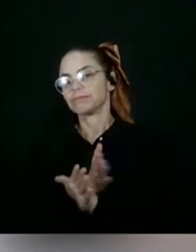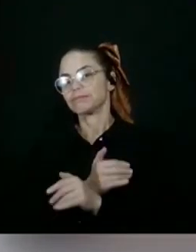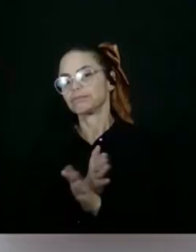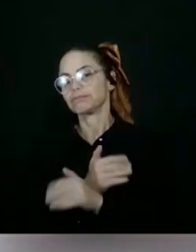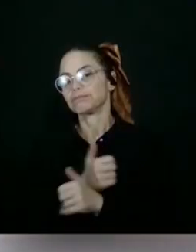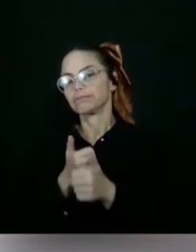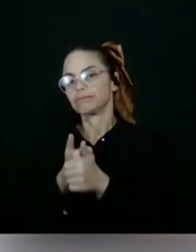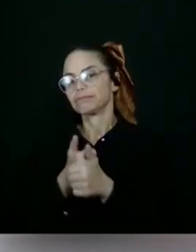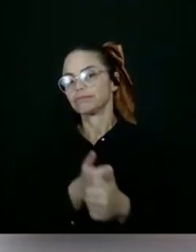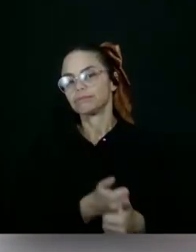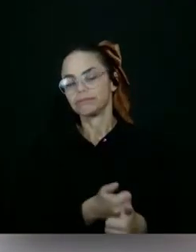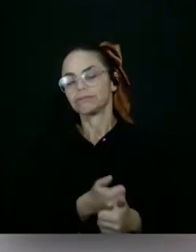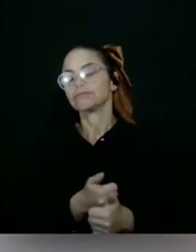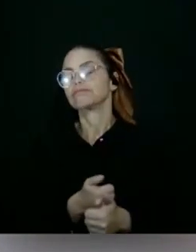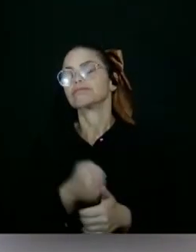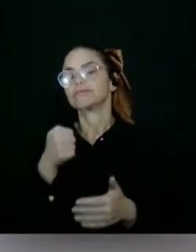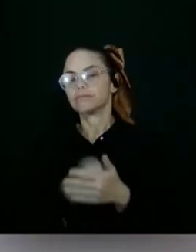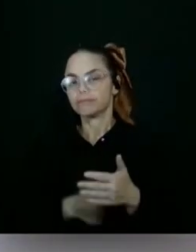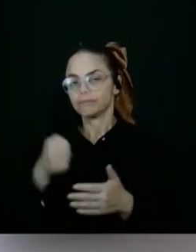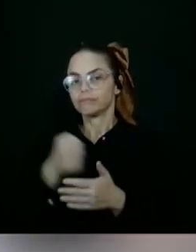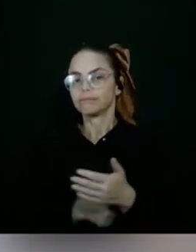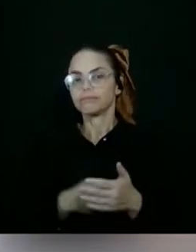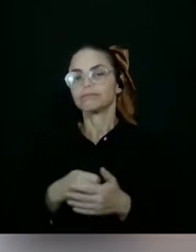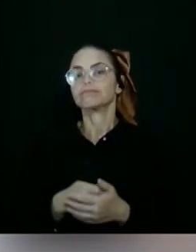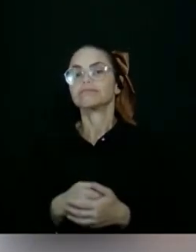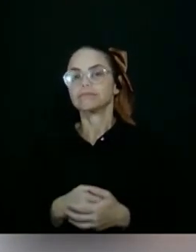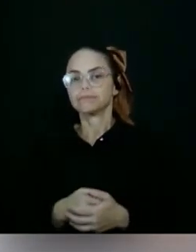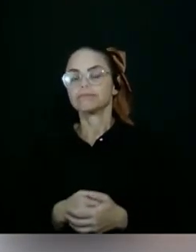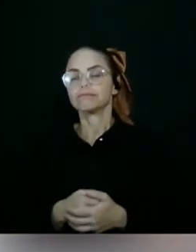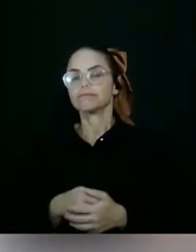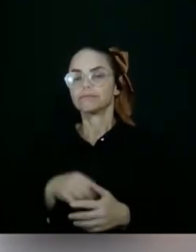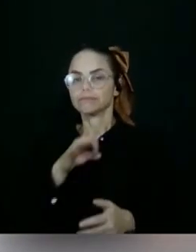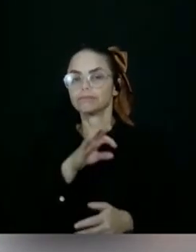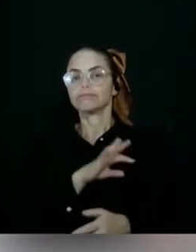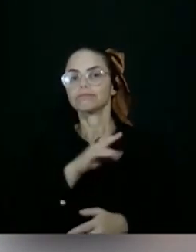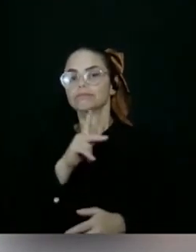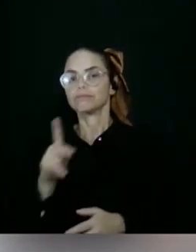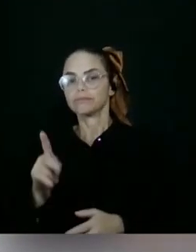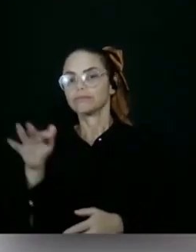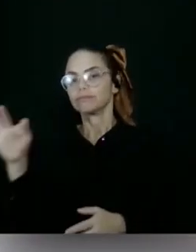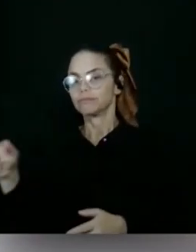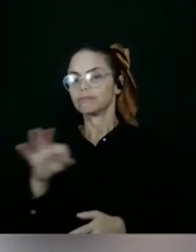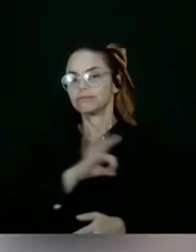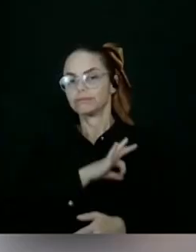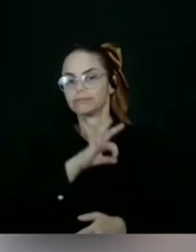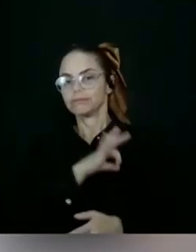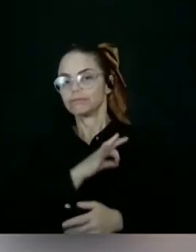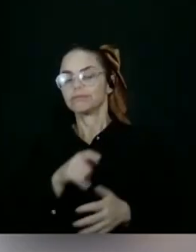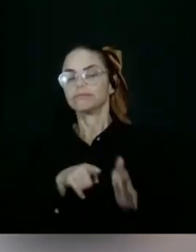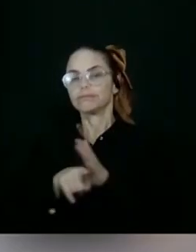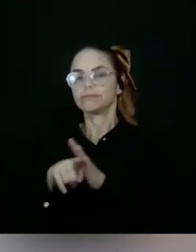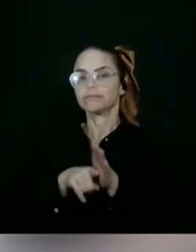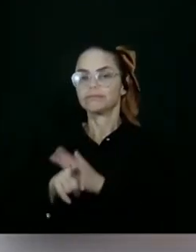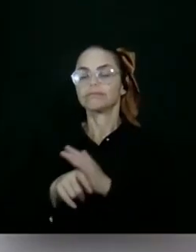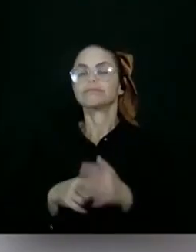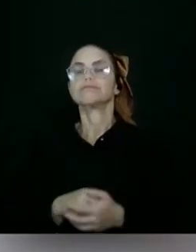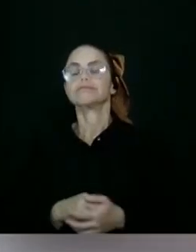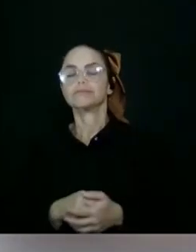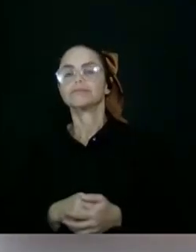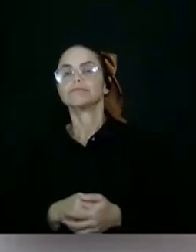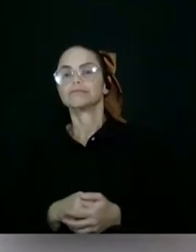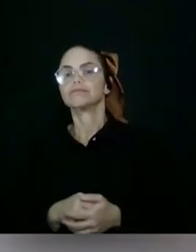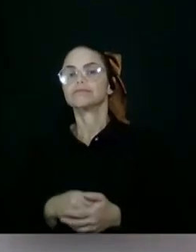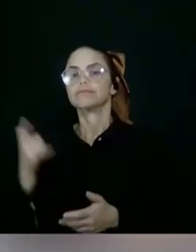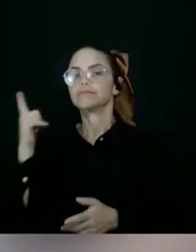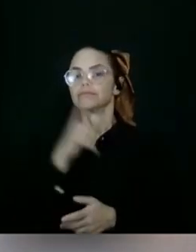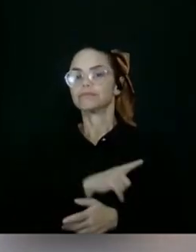e essa é uma luta nossa, né? A gente queria muito que a Polícia Federal tomasse à frente, investigasse esse caso, para ver se a gente encontra as